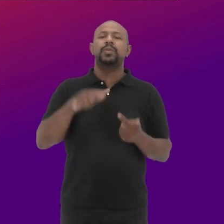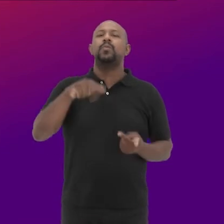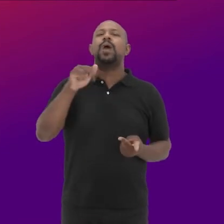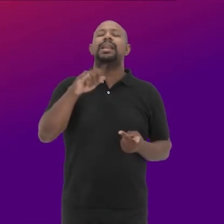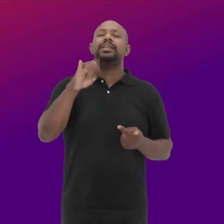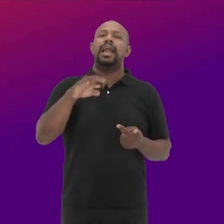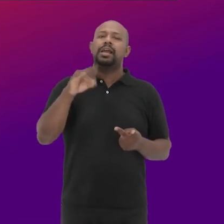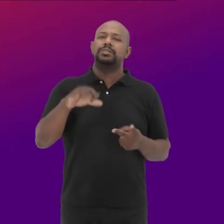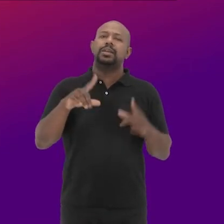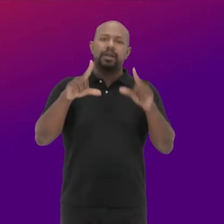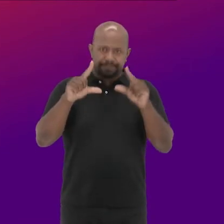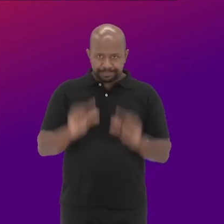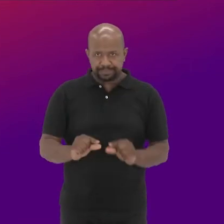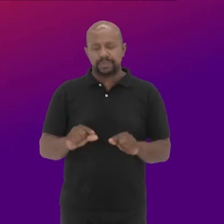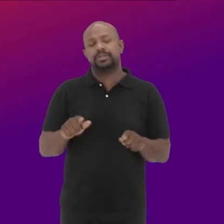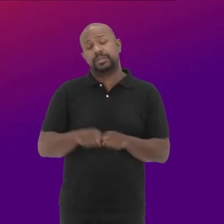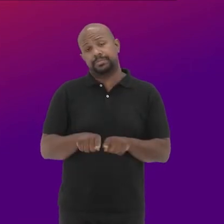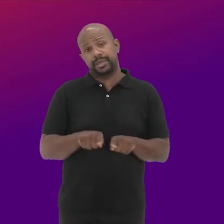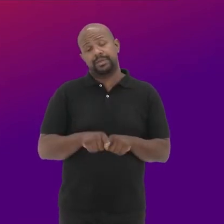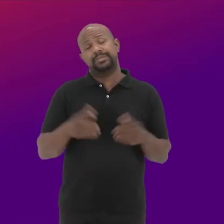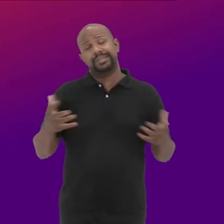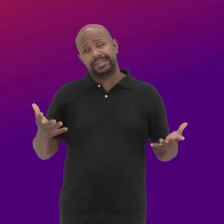da qualidade, o que